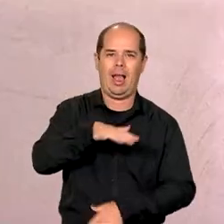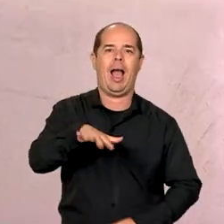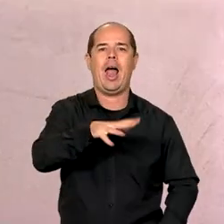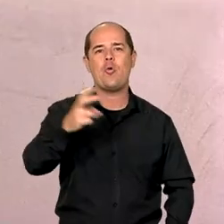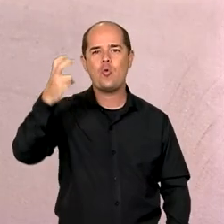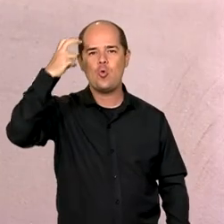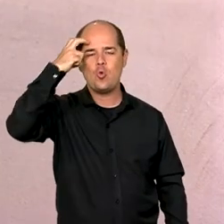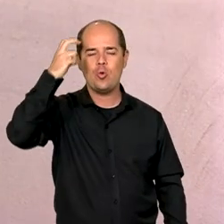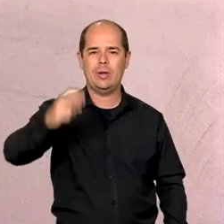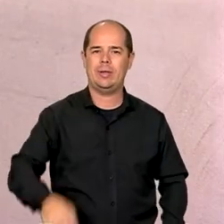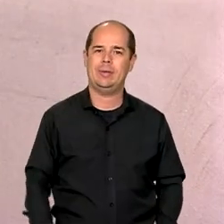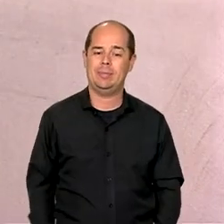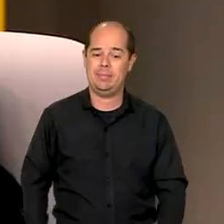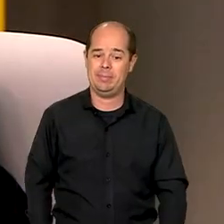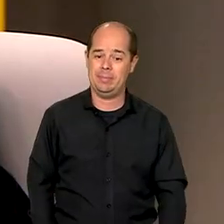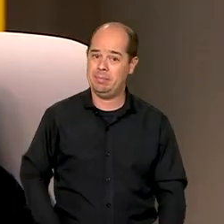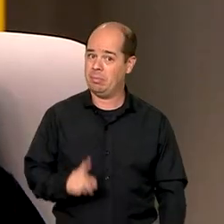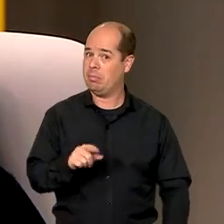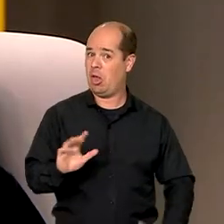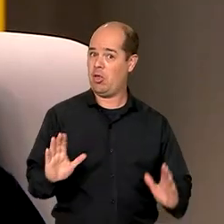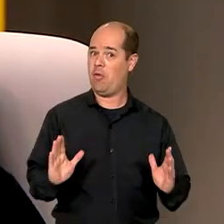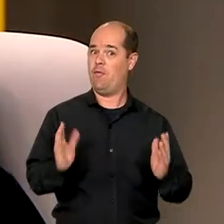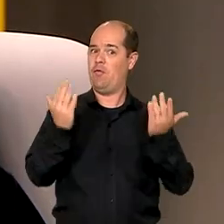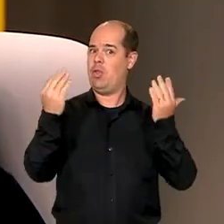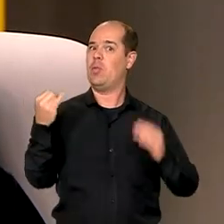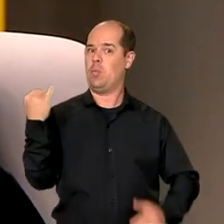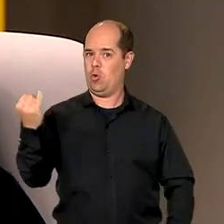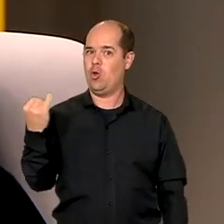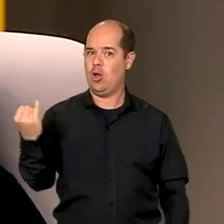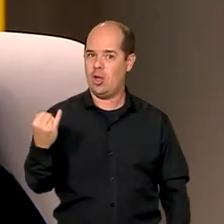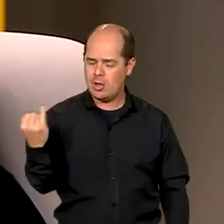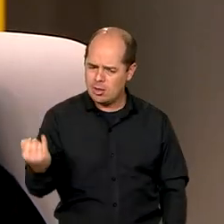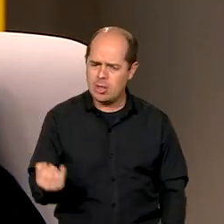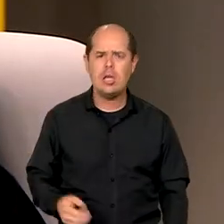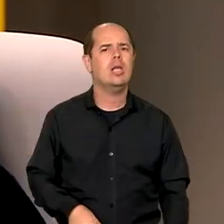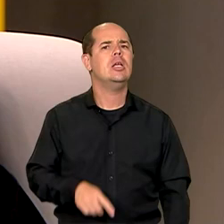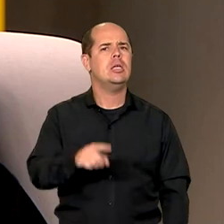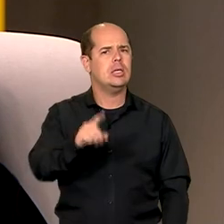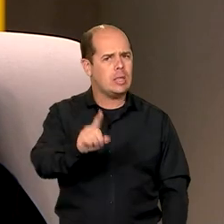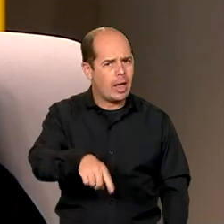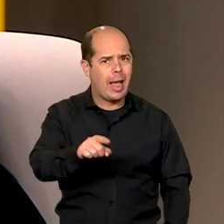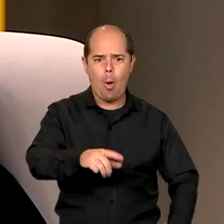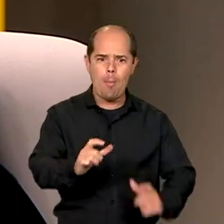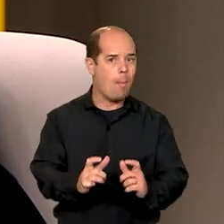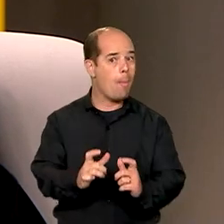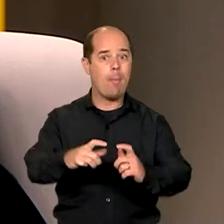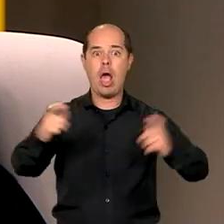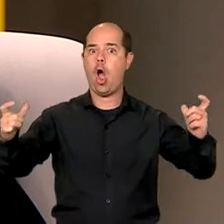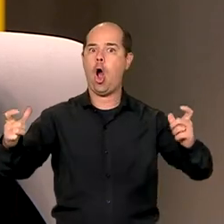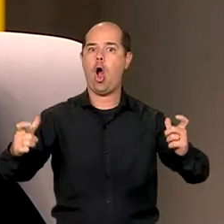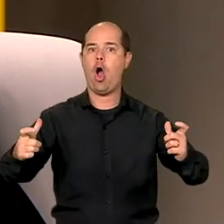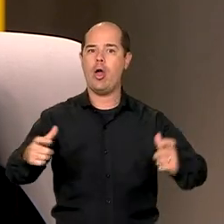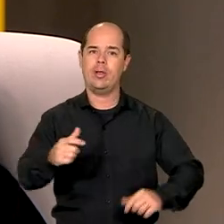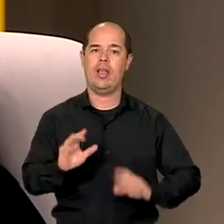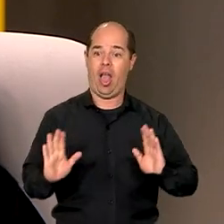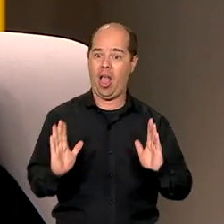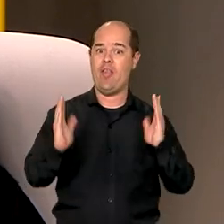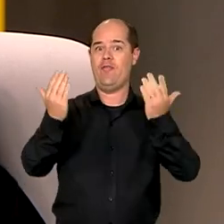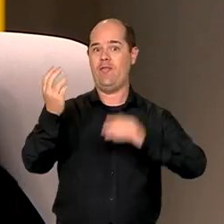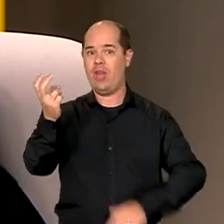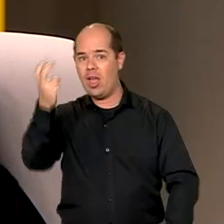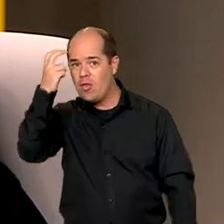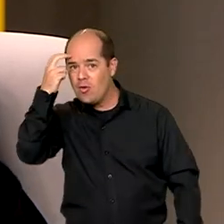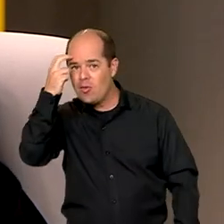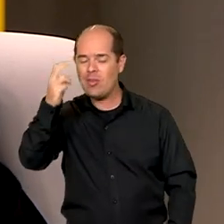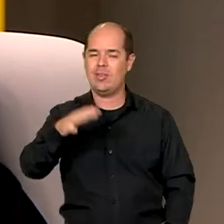evento único, então, para a área, né? É o maior evento das indústrias criativas do Brasil. Esse evento ele vem se replicando no exterior, na América